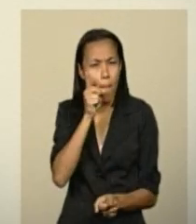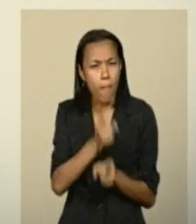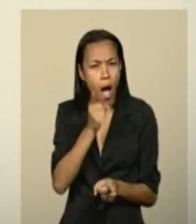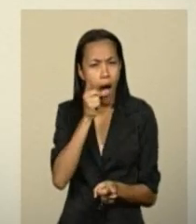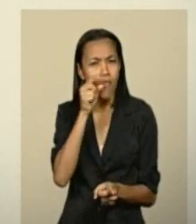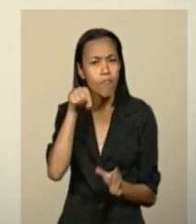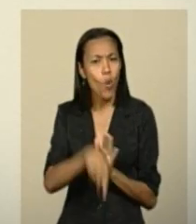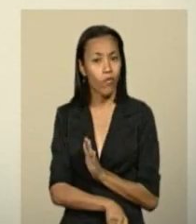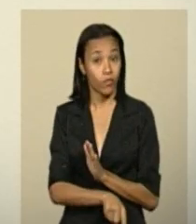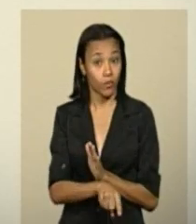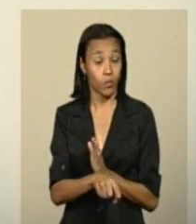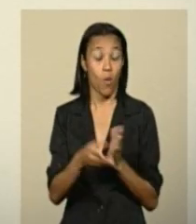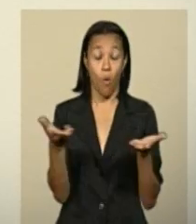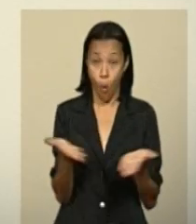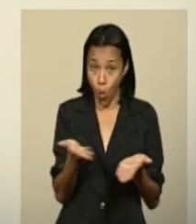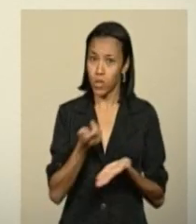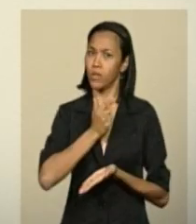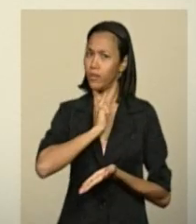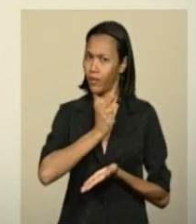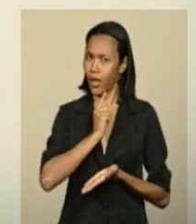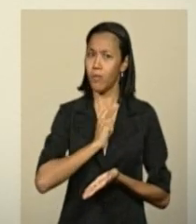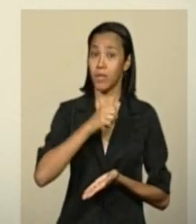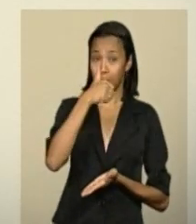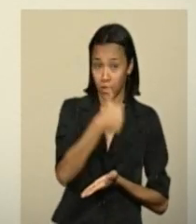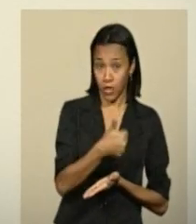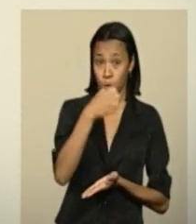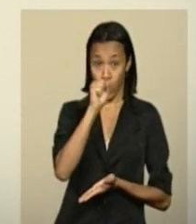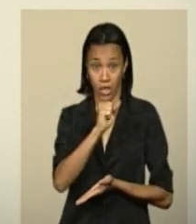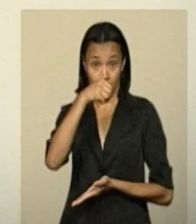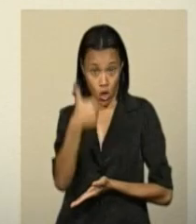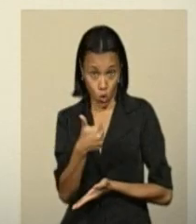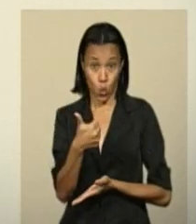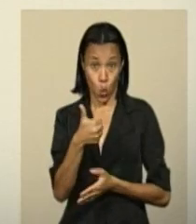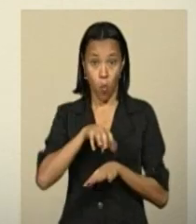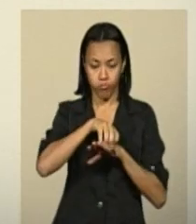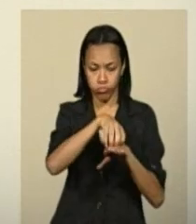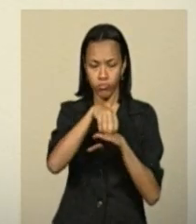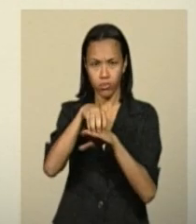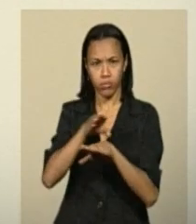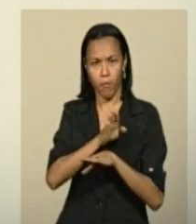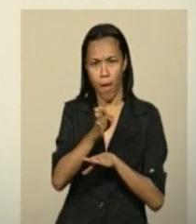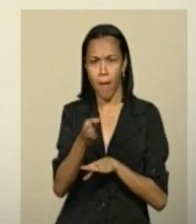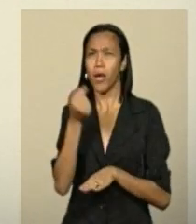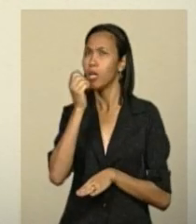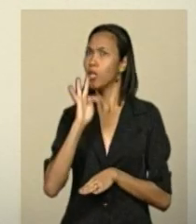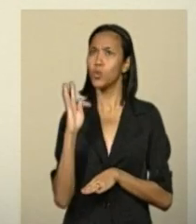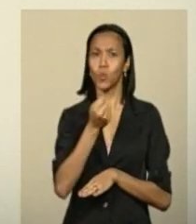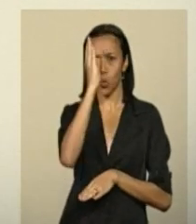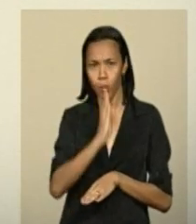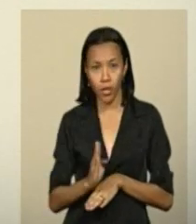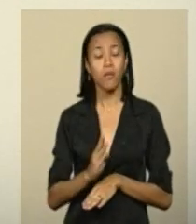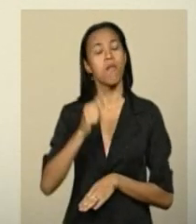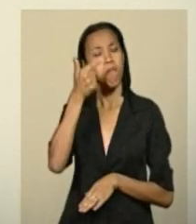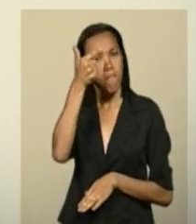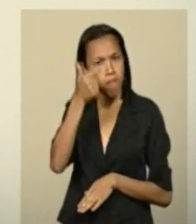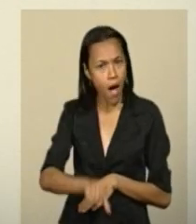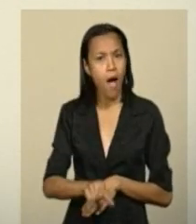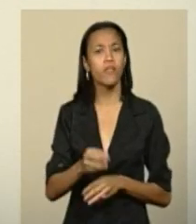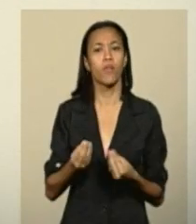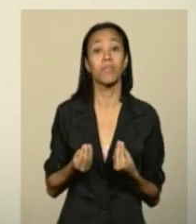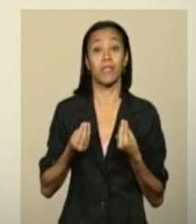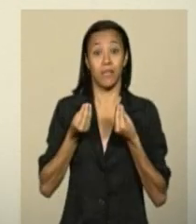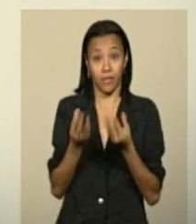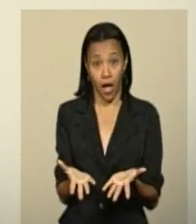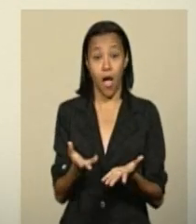preciso hoje nós temos 181 consultórios móveis em todo o país e vamos entregar